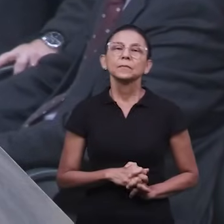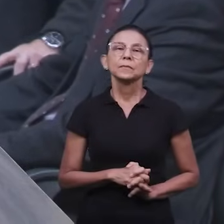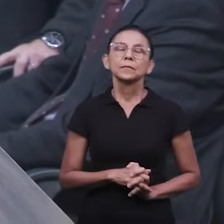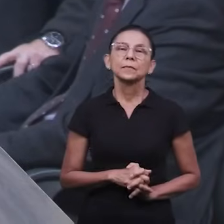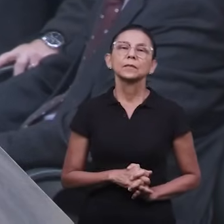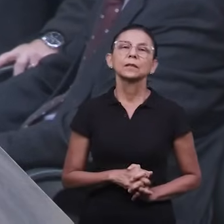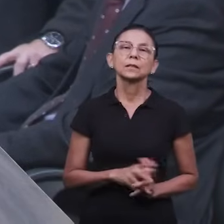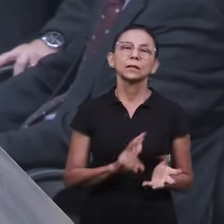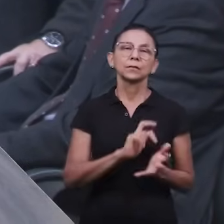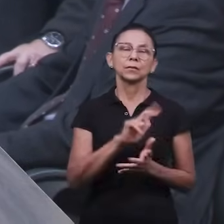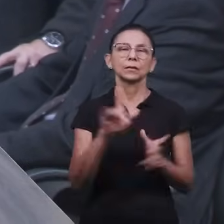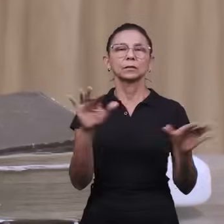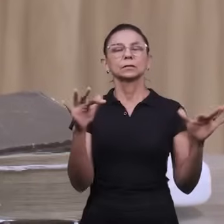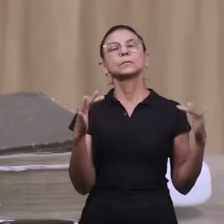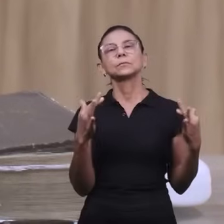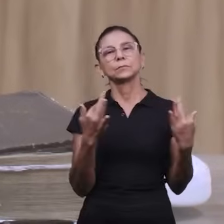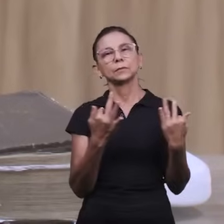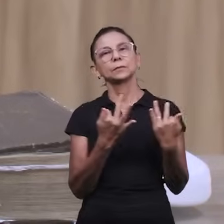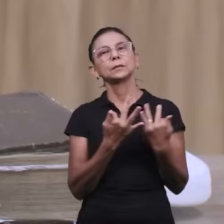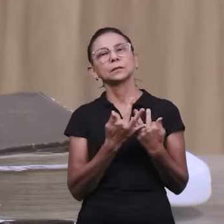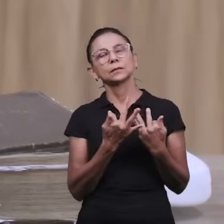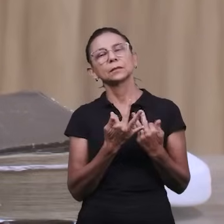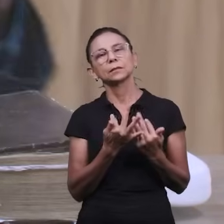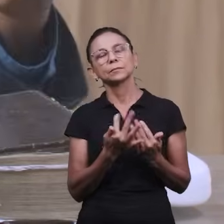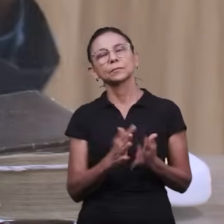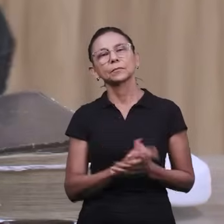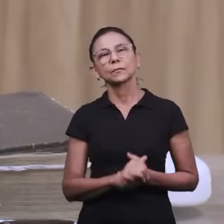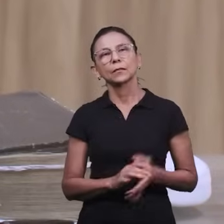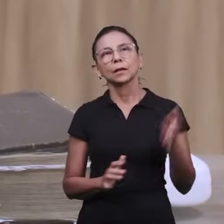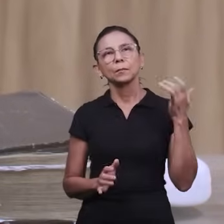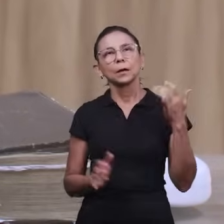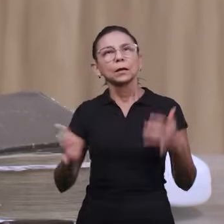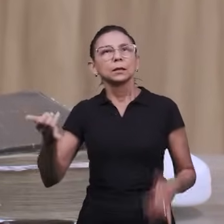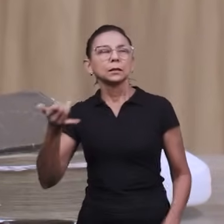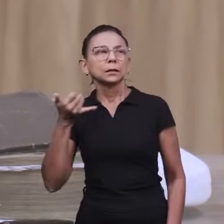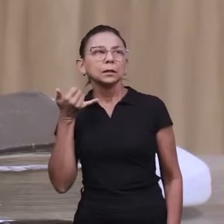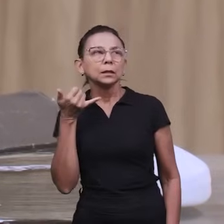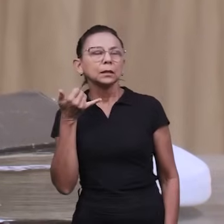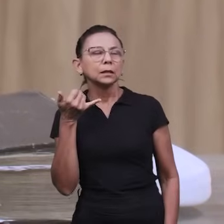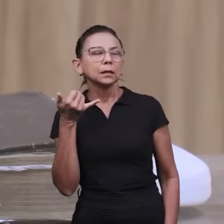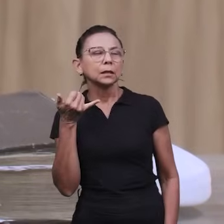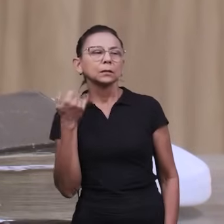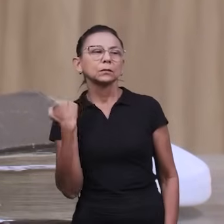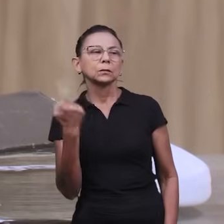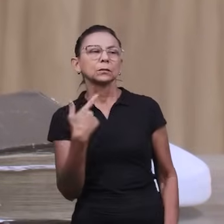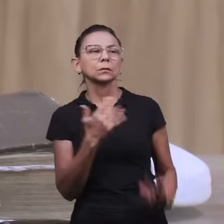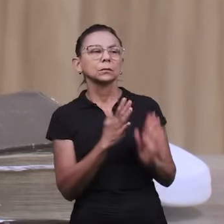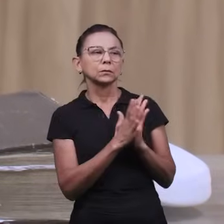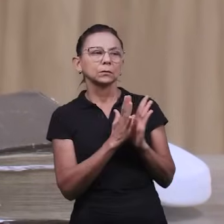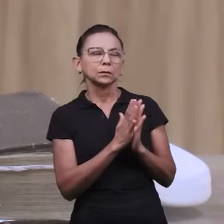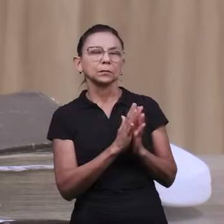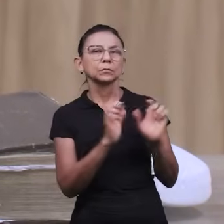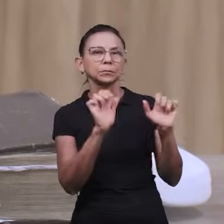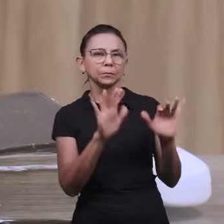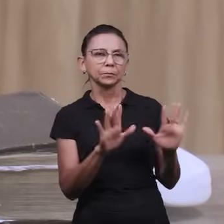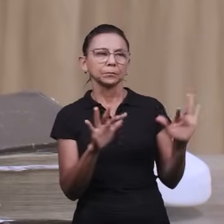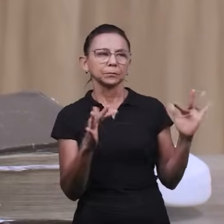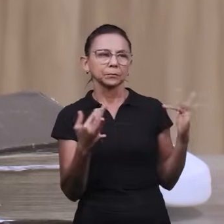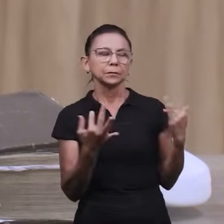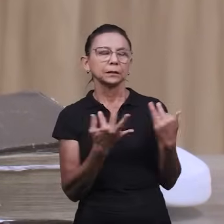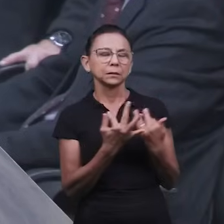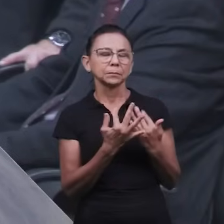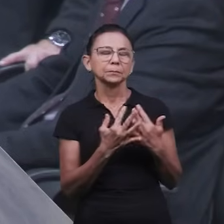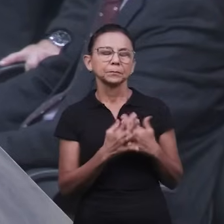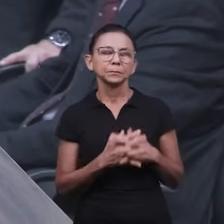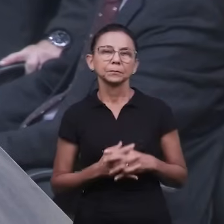vivendo conflitos, vêm oram, me ligam, às vezes e a gente ora, e isso tem dado muitas bênçãos nos lares. Assim.